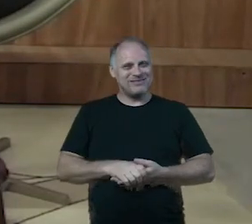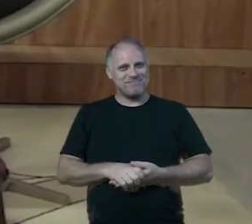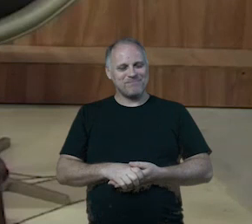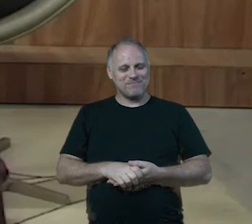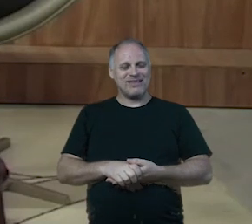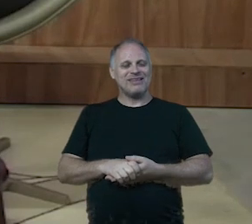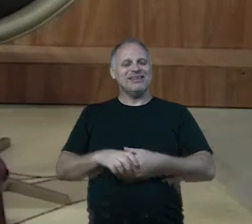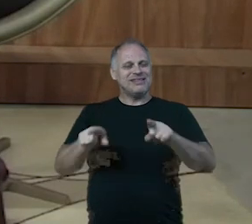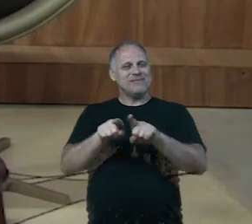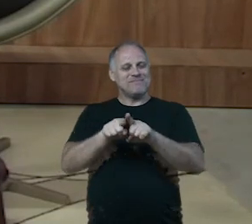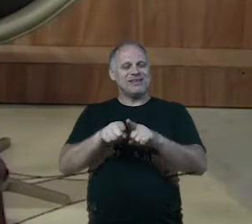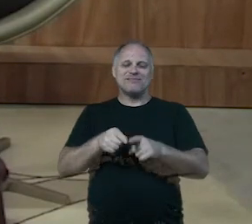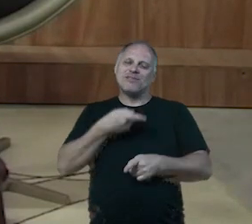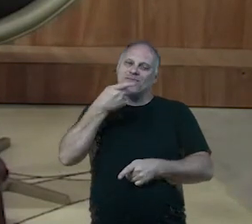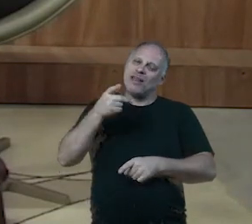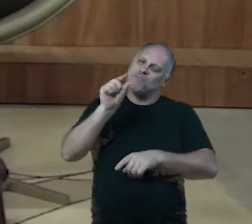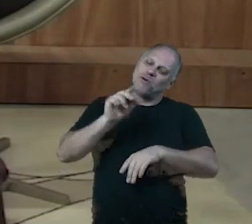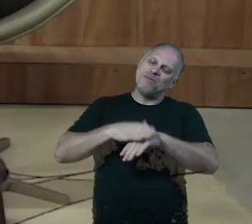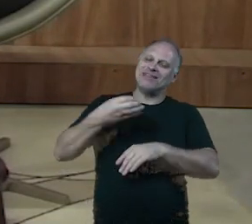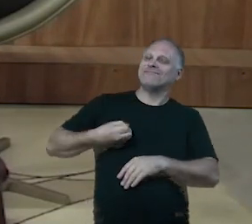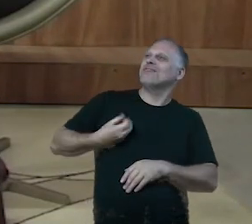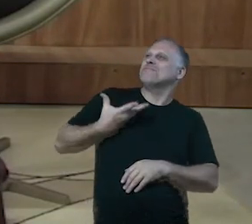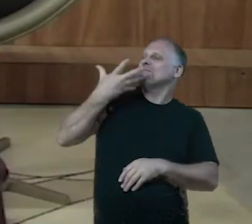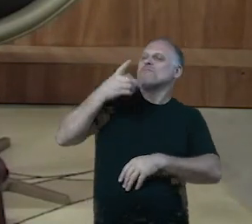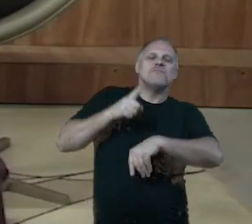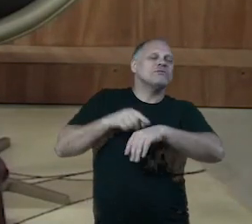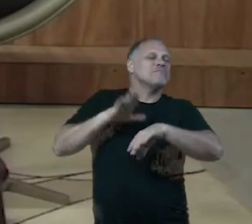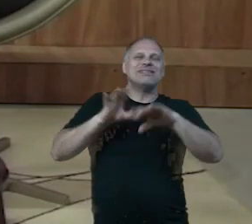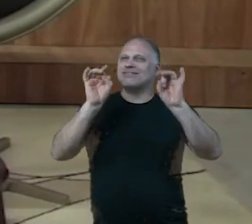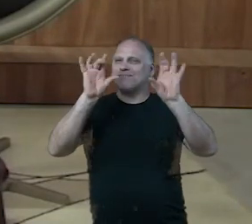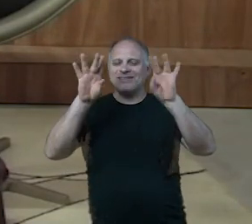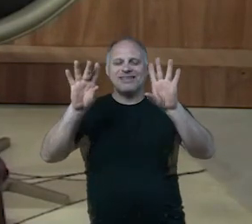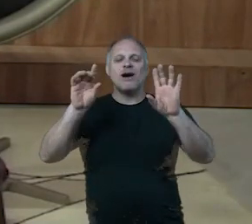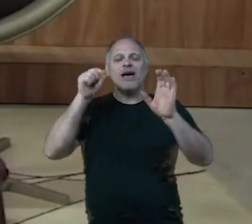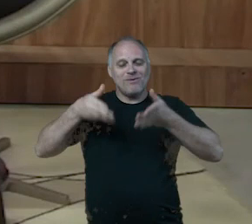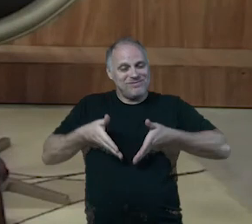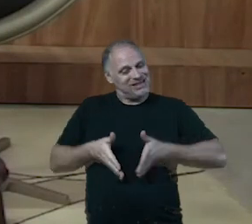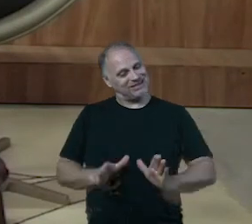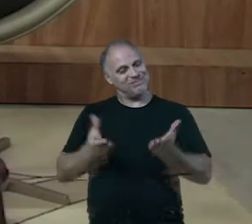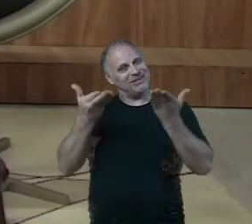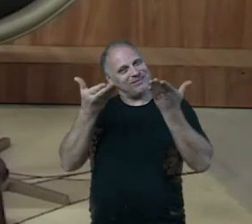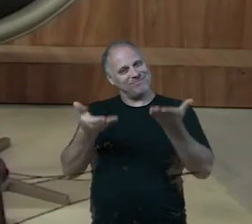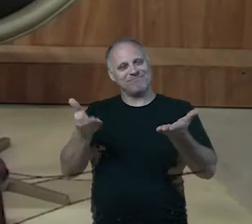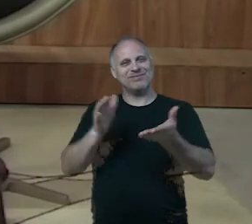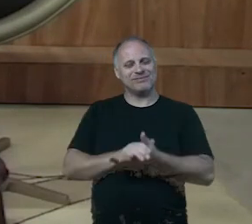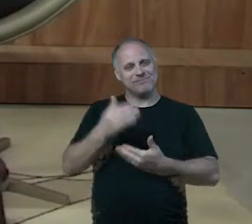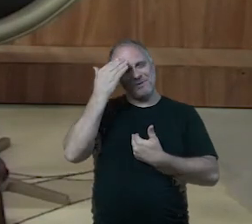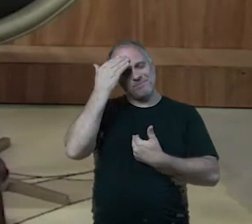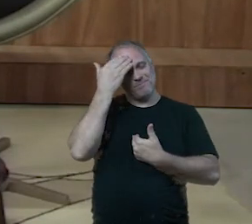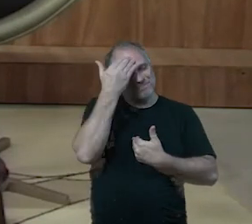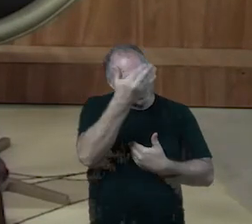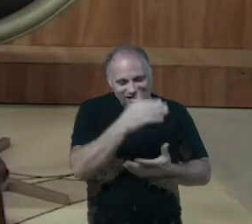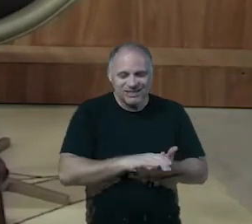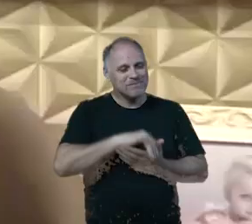programa, né? A gente falar sobre viver plenamente, que é o momento mais singelo do ser humano, acho que é o nascimento. Sim. Né? Muito